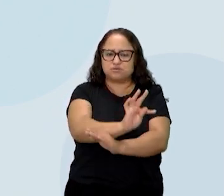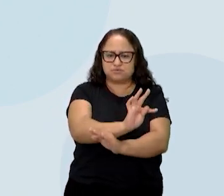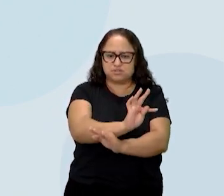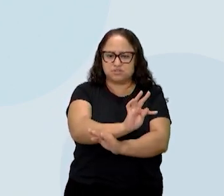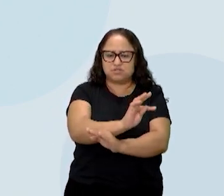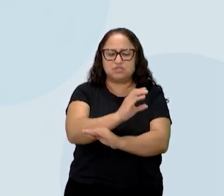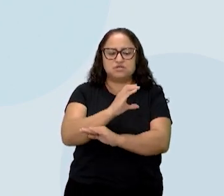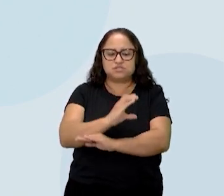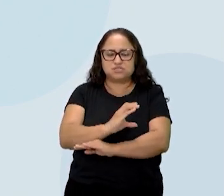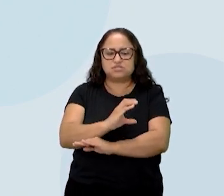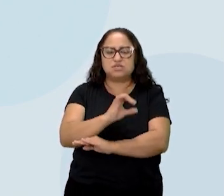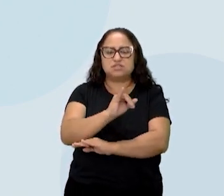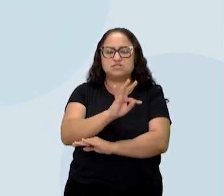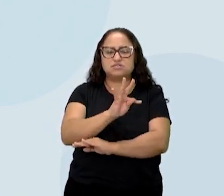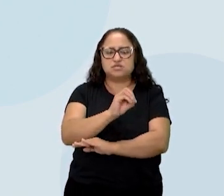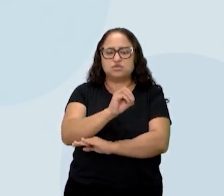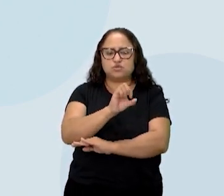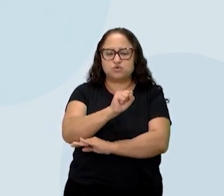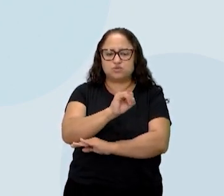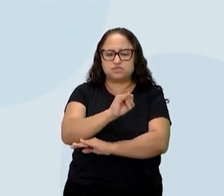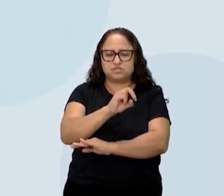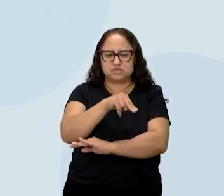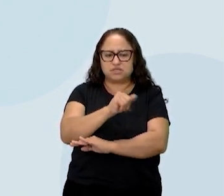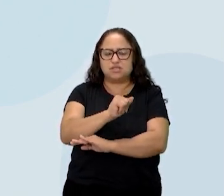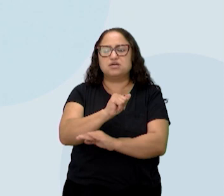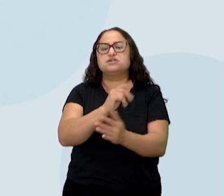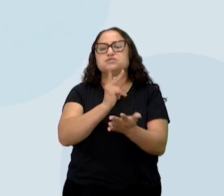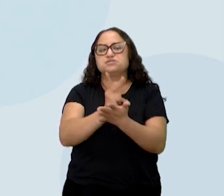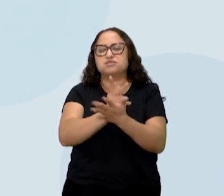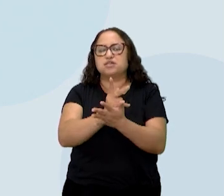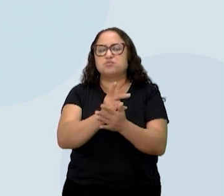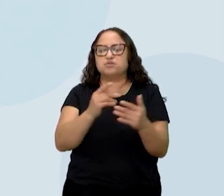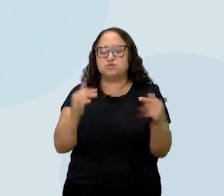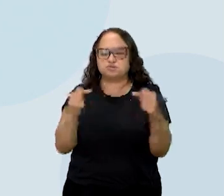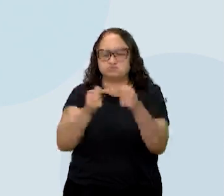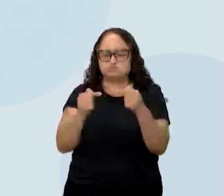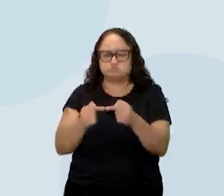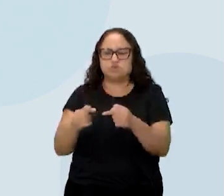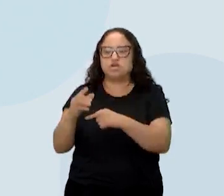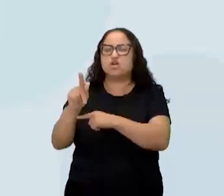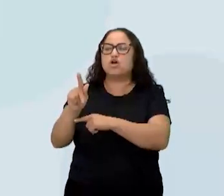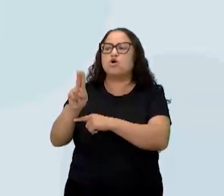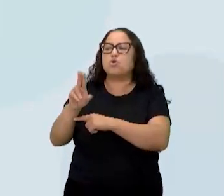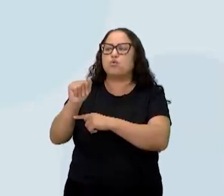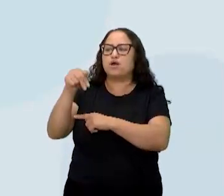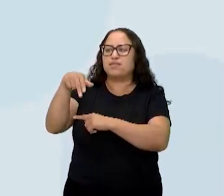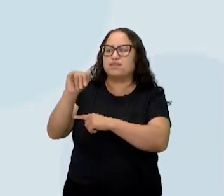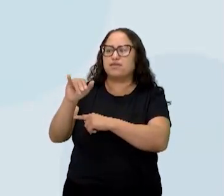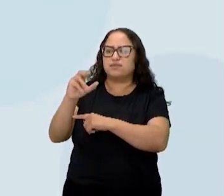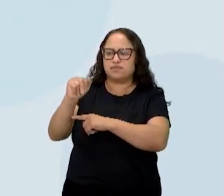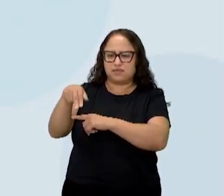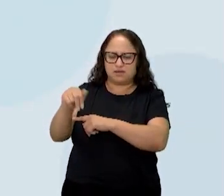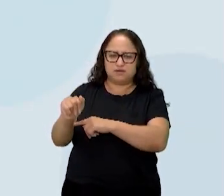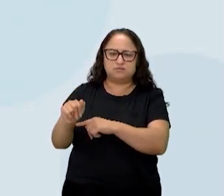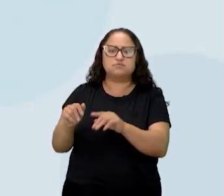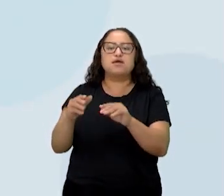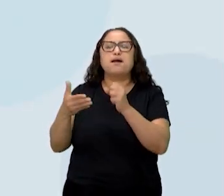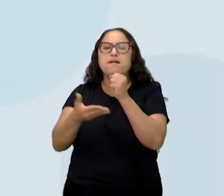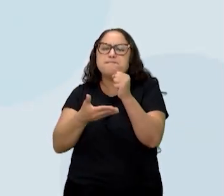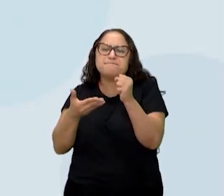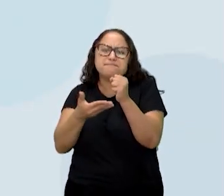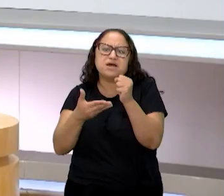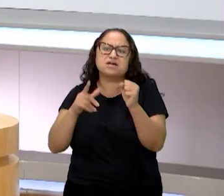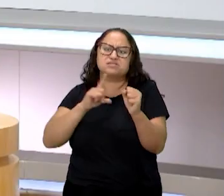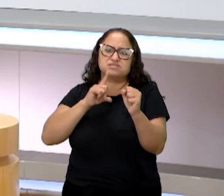a citosina, sempre se liga com o G, que é a guanina. Então, essa é a estrutura